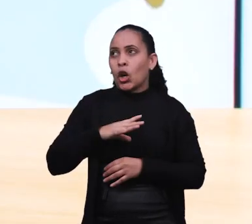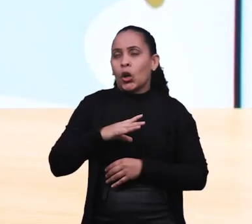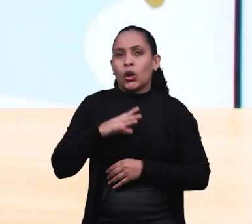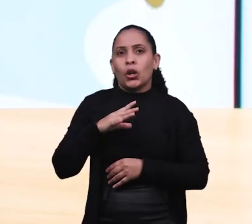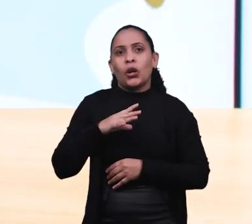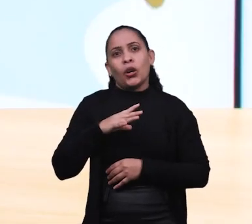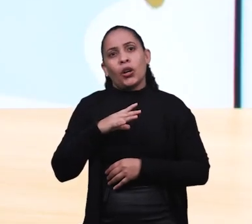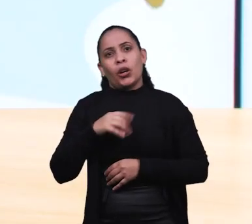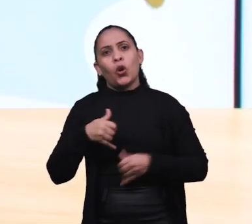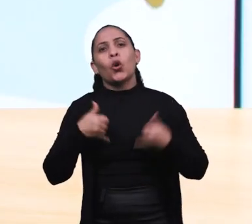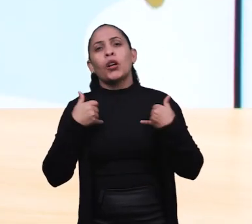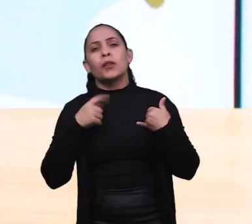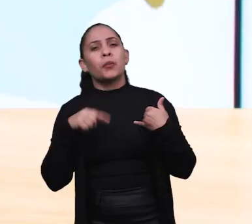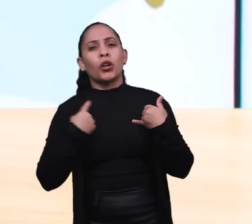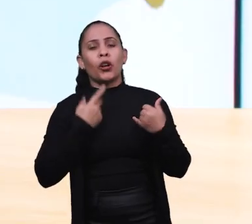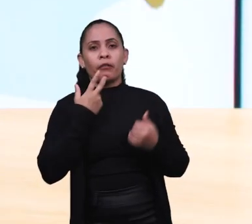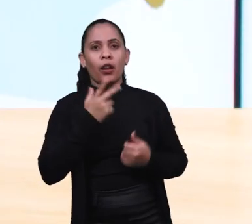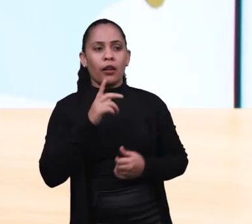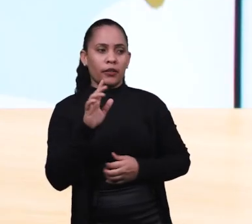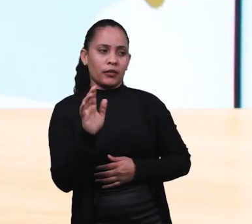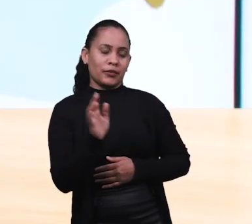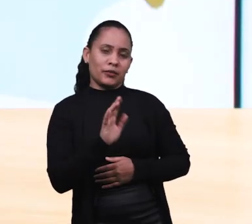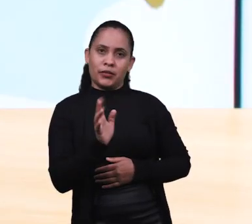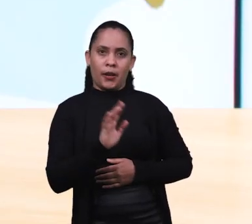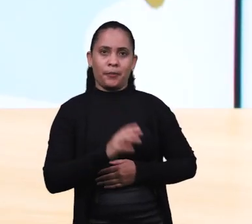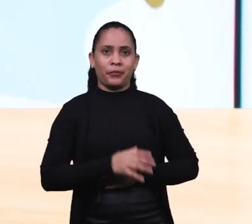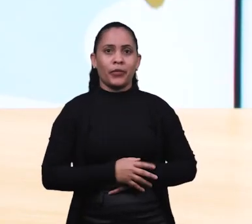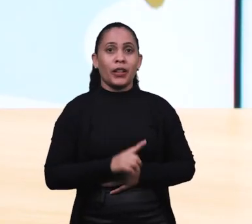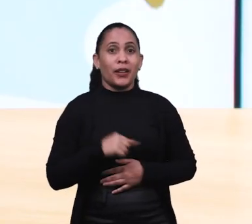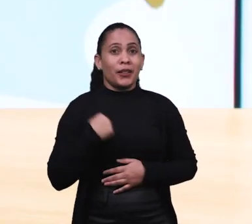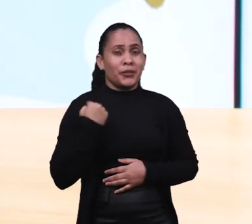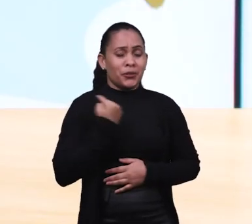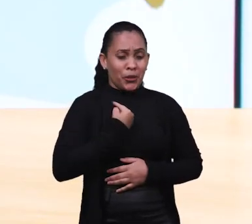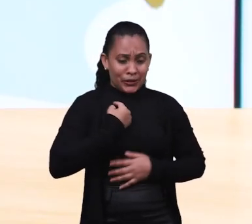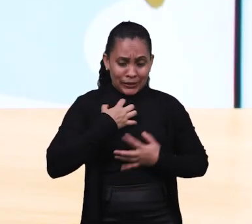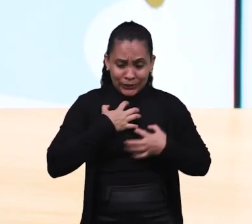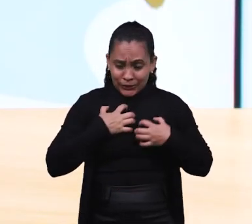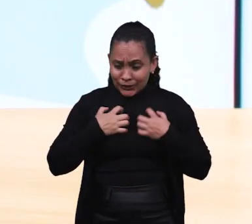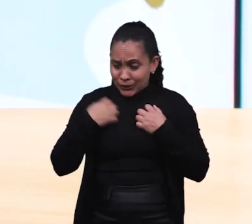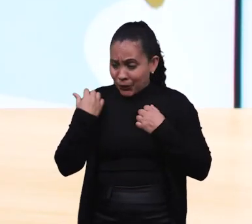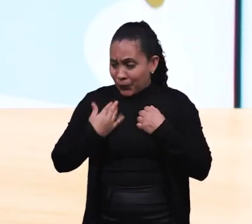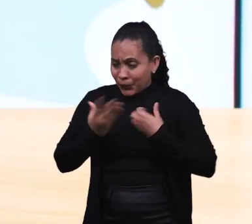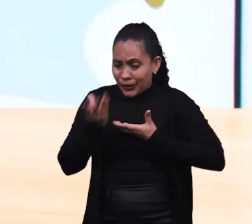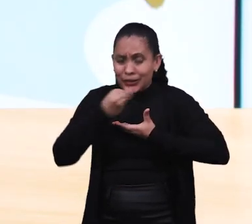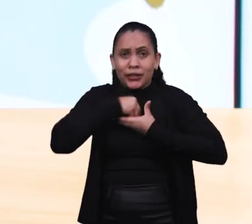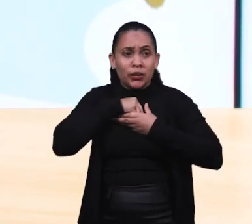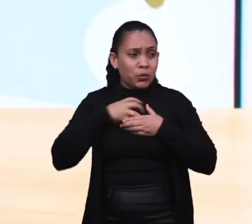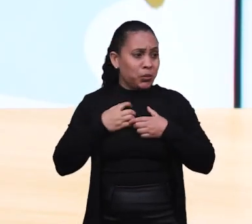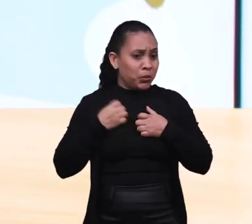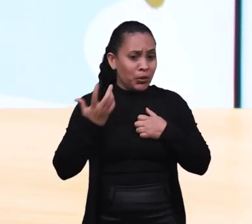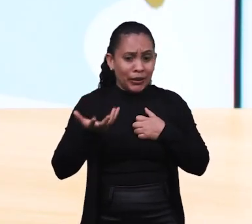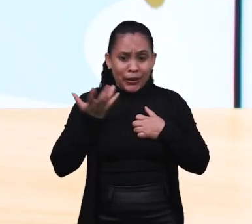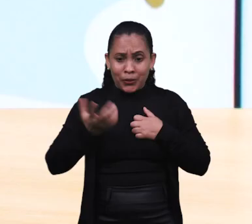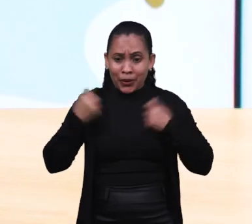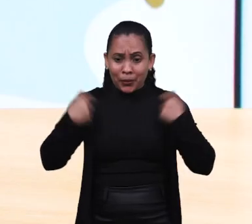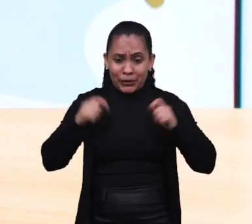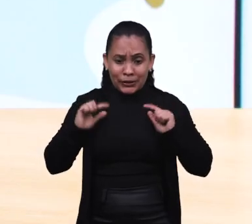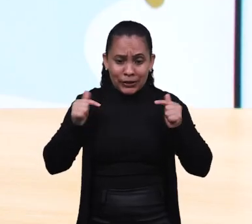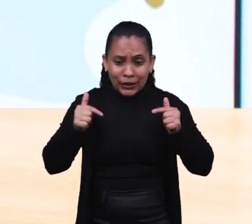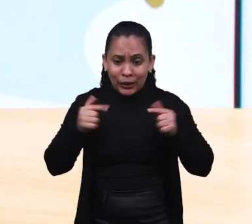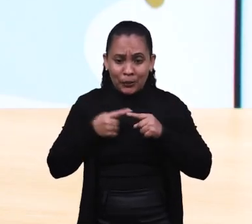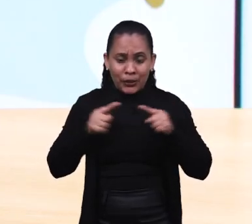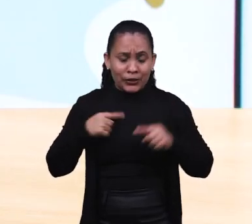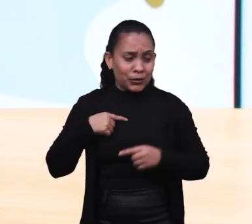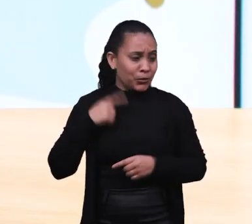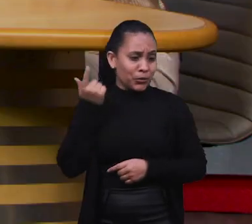gente falar, tenho procrastinação. Não, é muito triste porque a gente entra num conflito interno. Quero resolver, preciso, mas